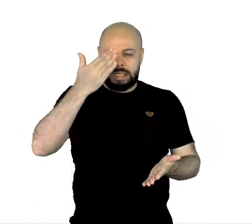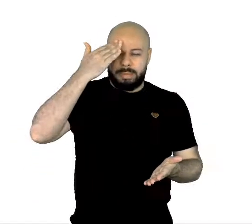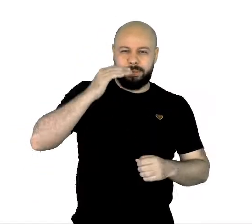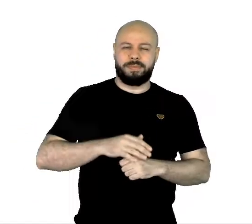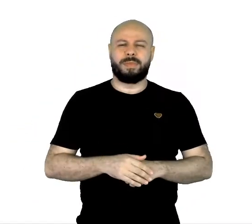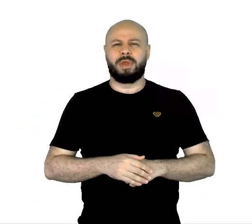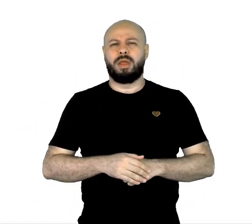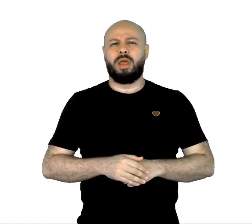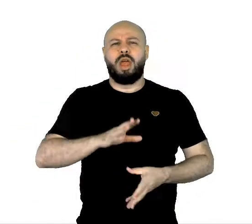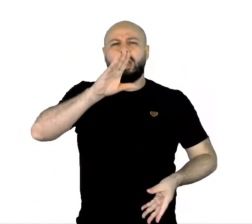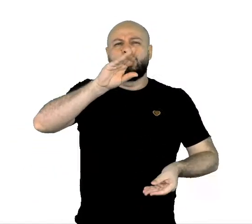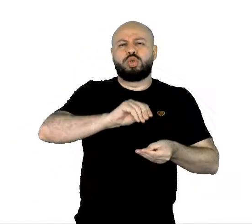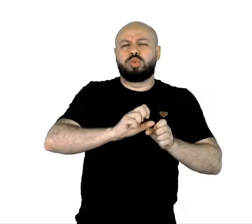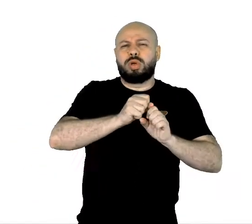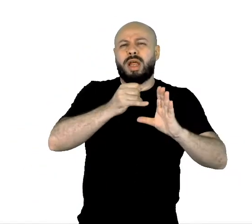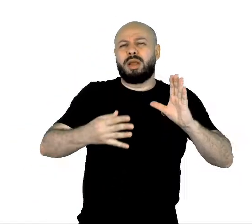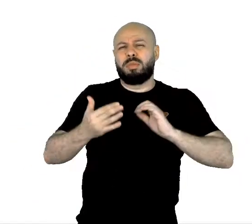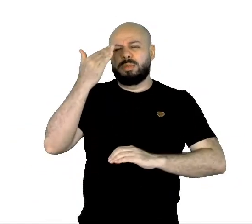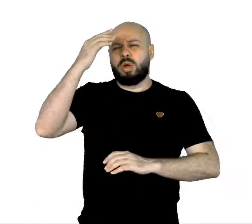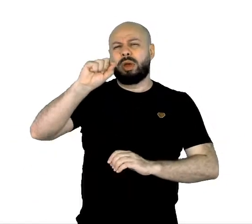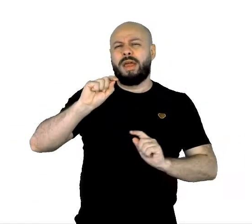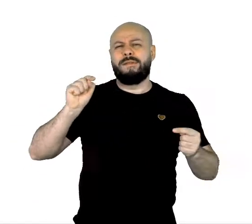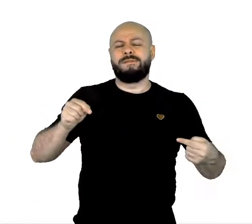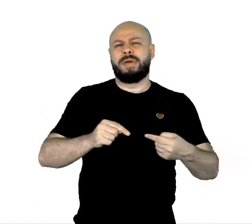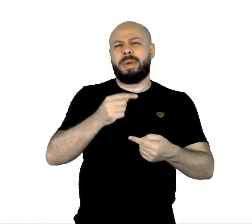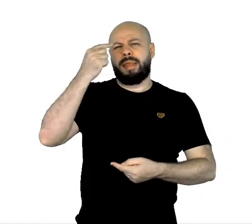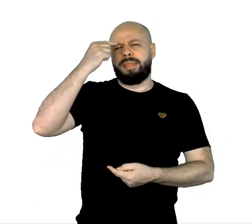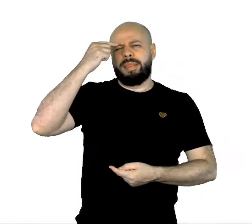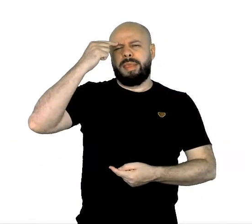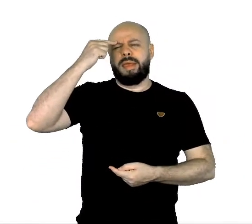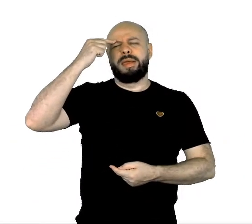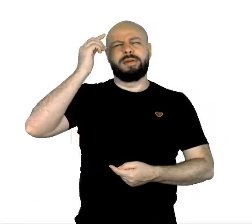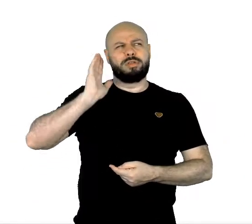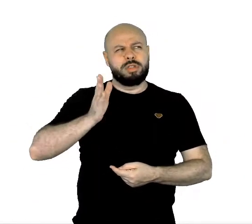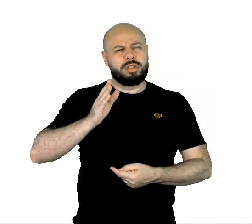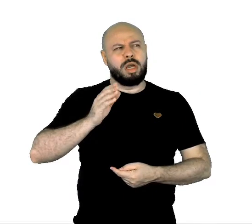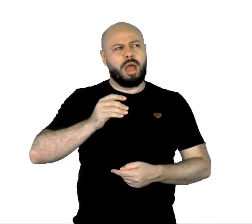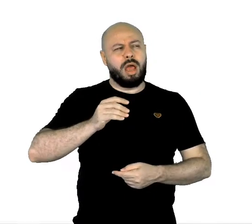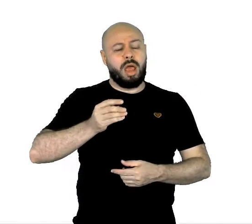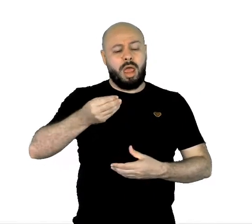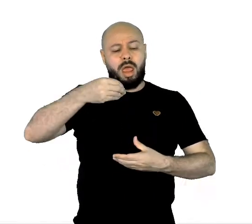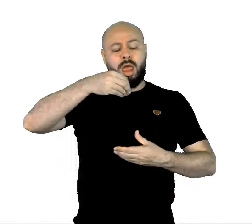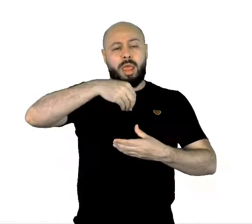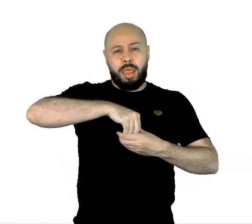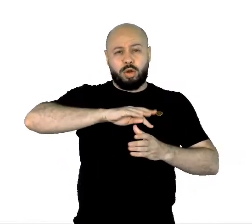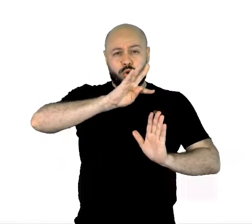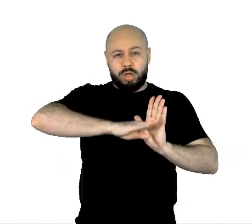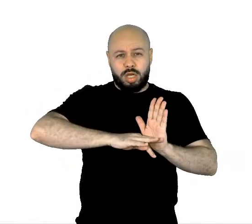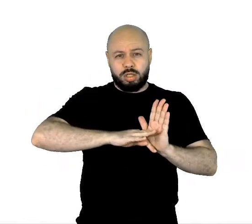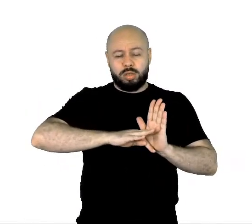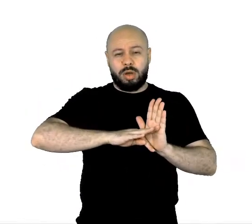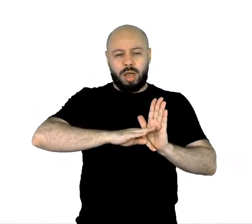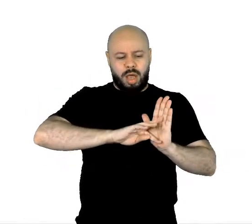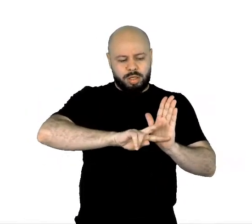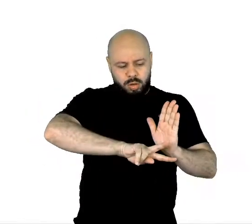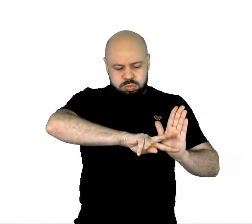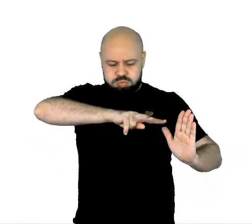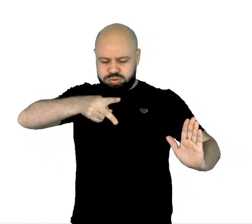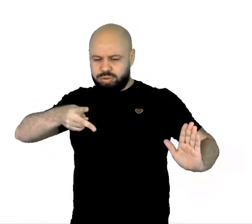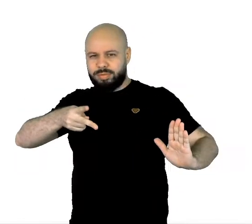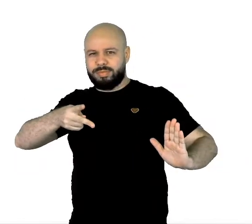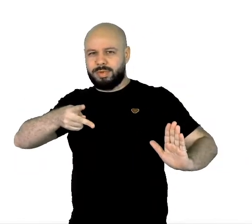principal característica apresentar com finalidade as ideias reproduzidas em um texto. Você vai reproduzir o que você